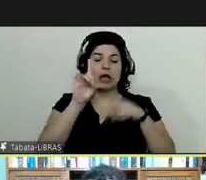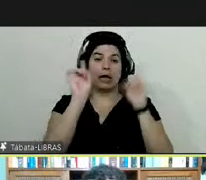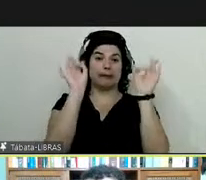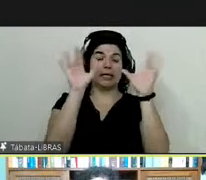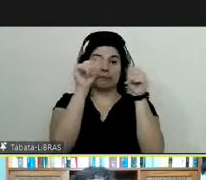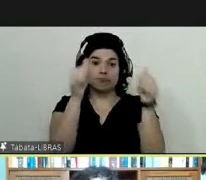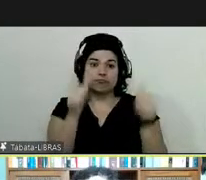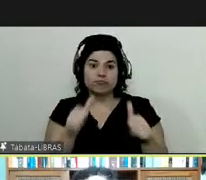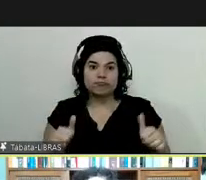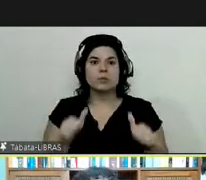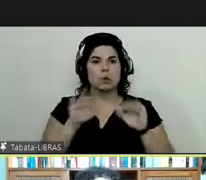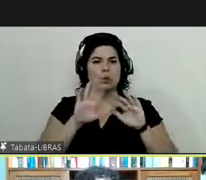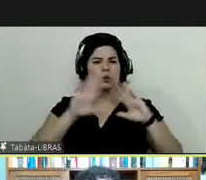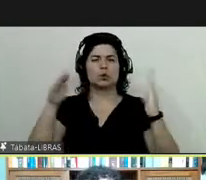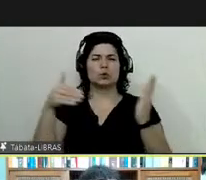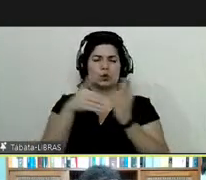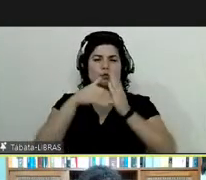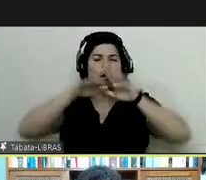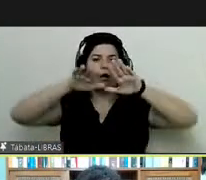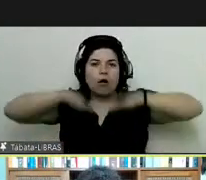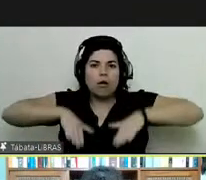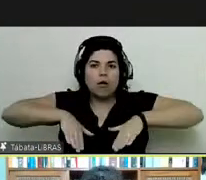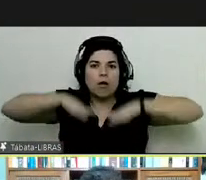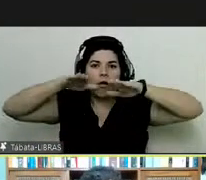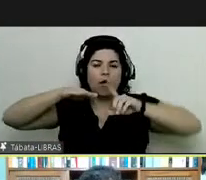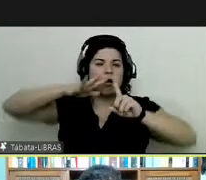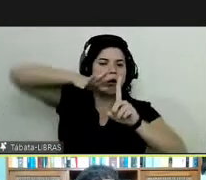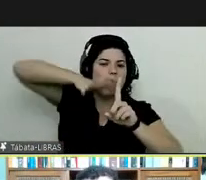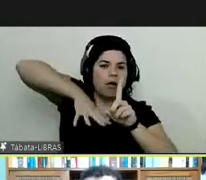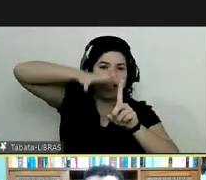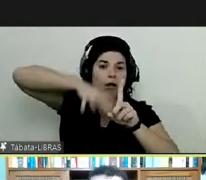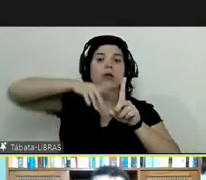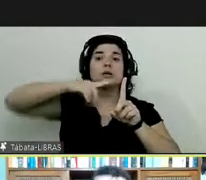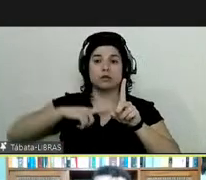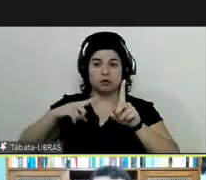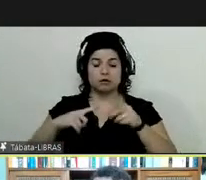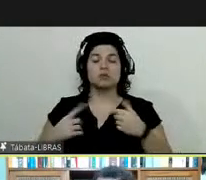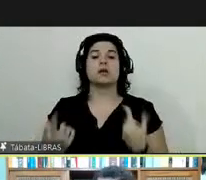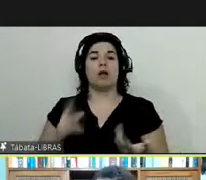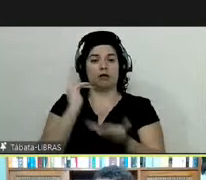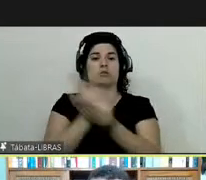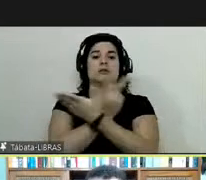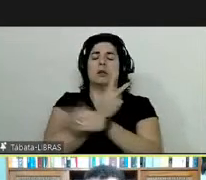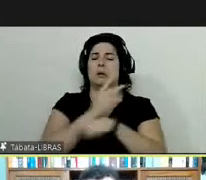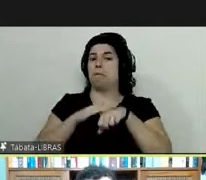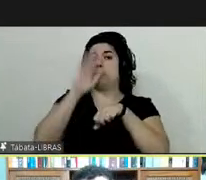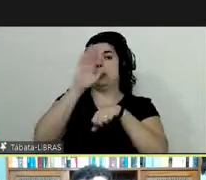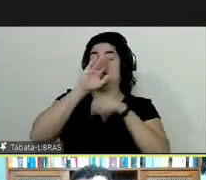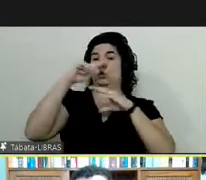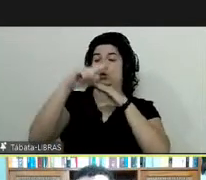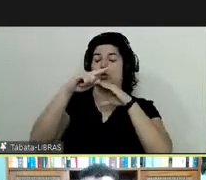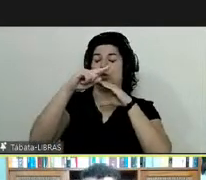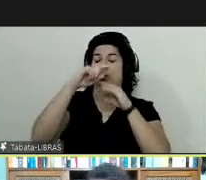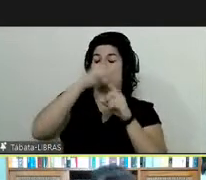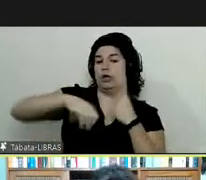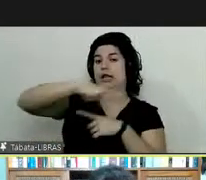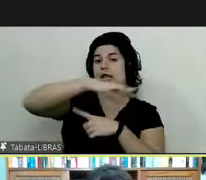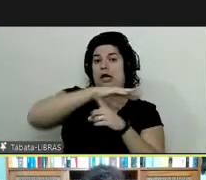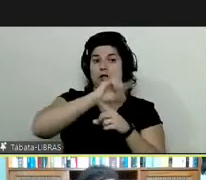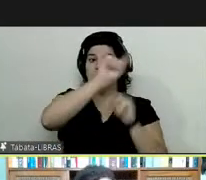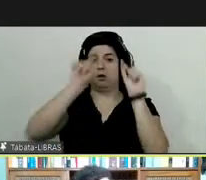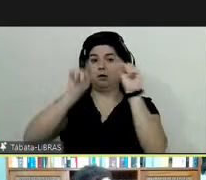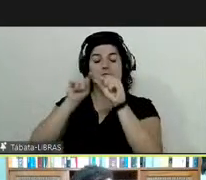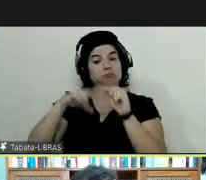especial por todos aqueles que eram súditos não cidadãos em sua Ampla maioria E isso aconteceu na maioria das sociedades Então se vocês não